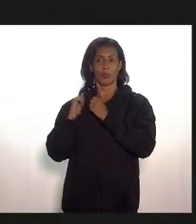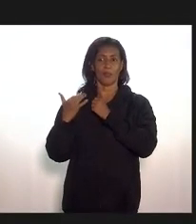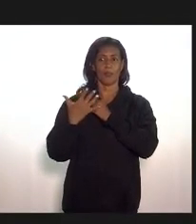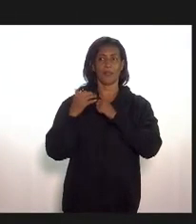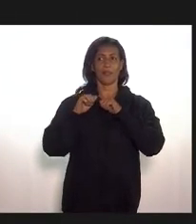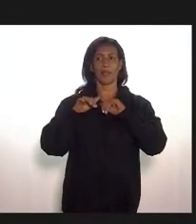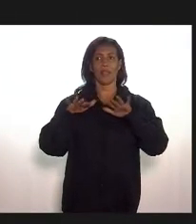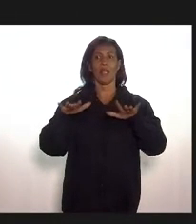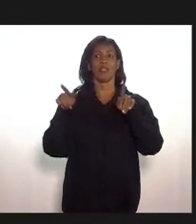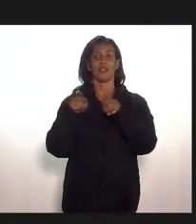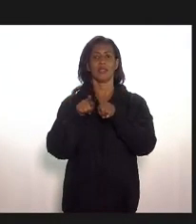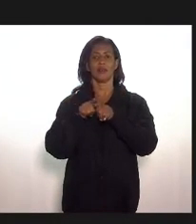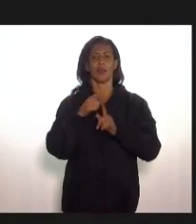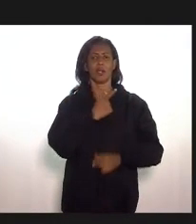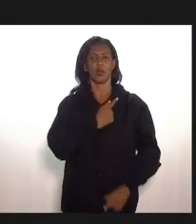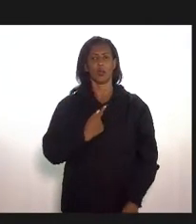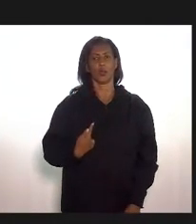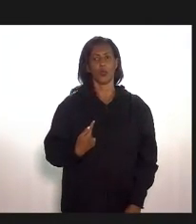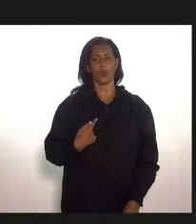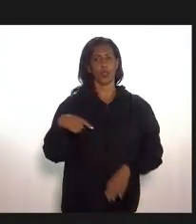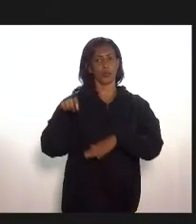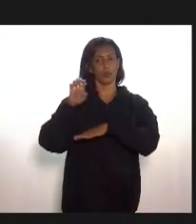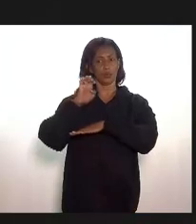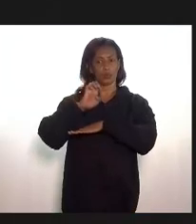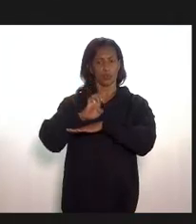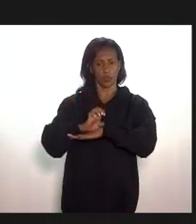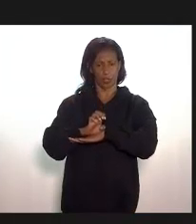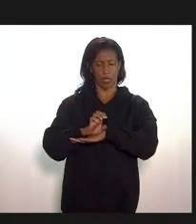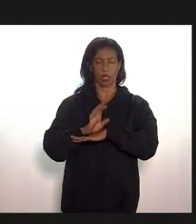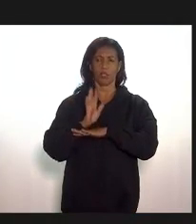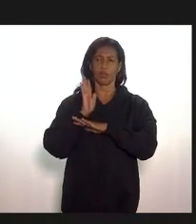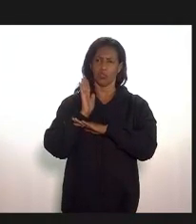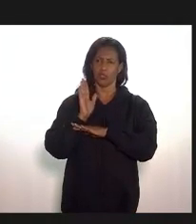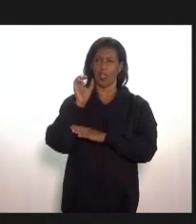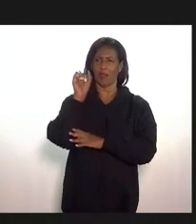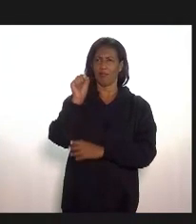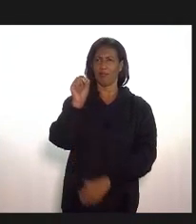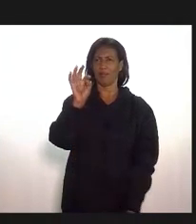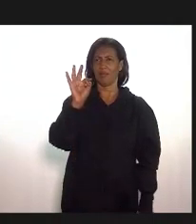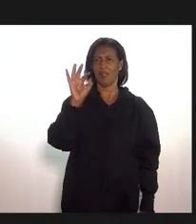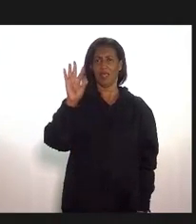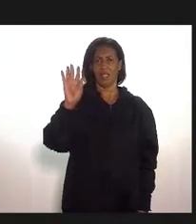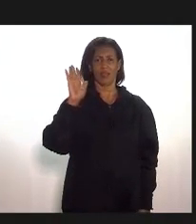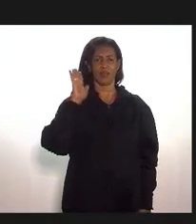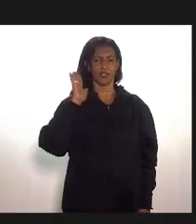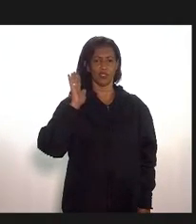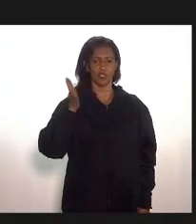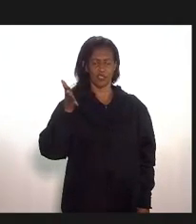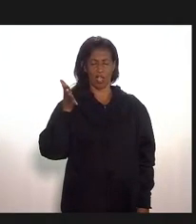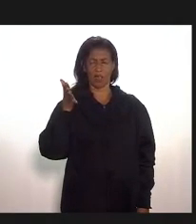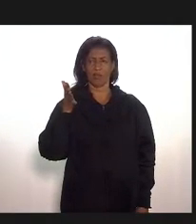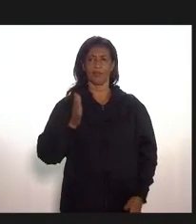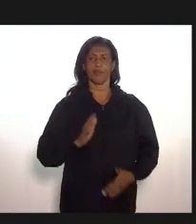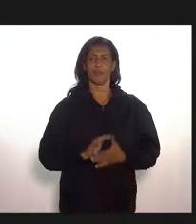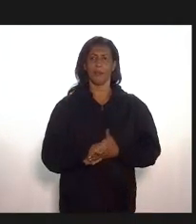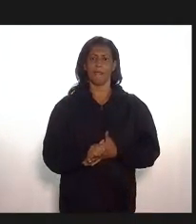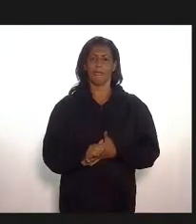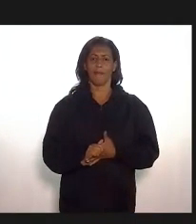do governo do Estado. Isso já foi pacificado em decisão do Supremo Tribunal Federal, obviamente valendo, em caso